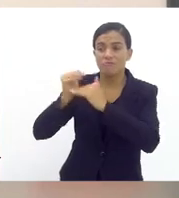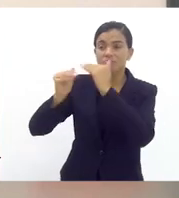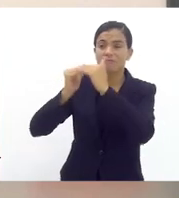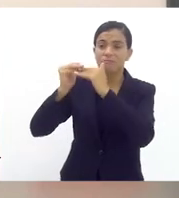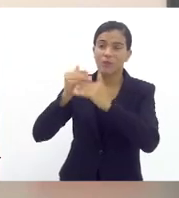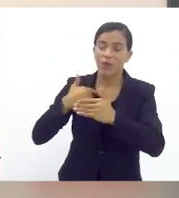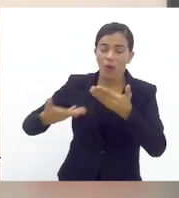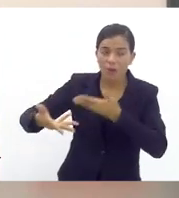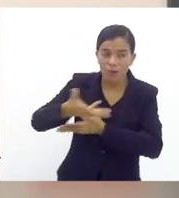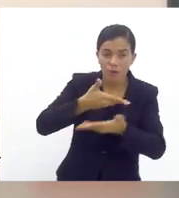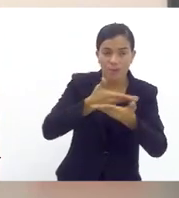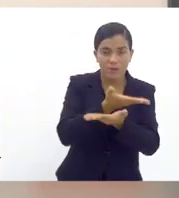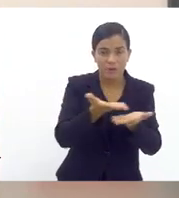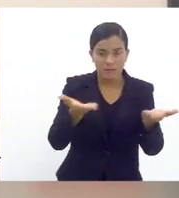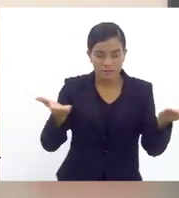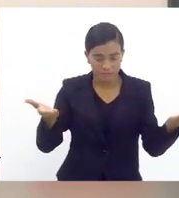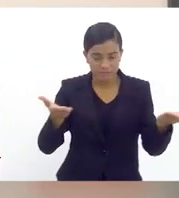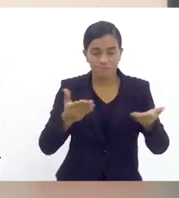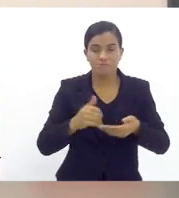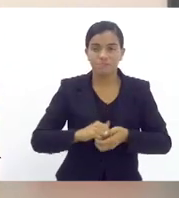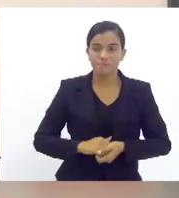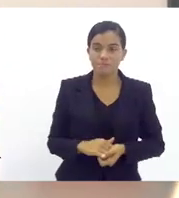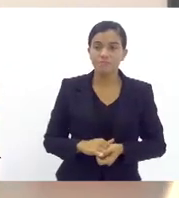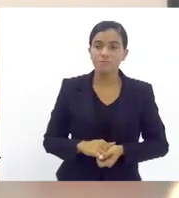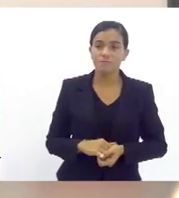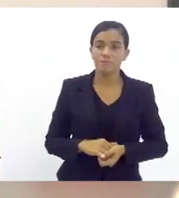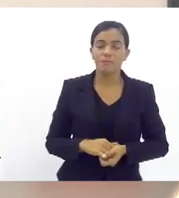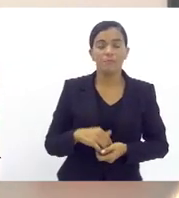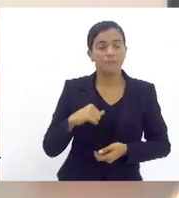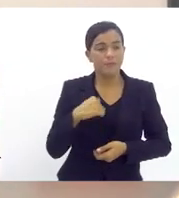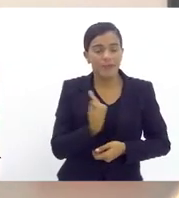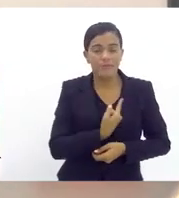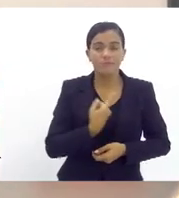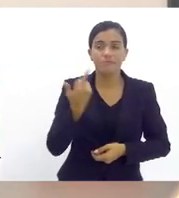queria compartilhar aqui com todos presentes, para a gente